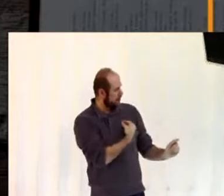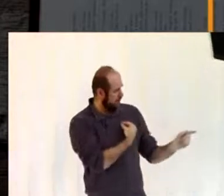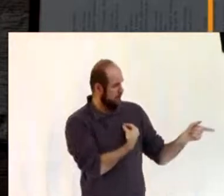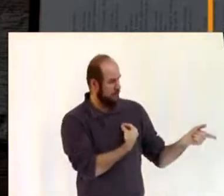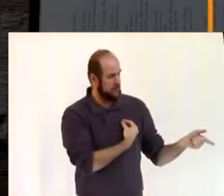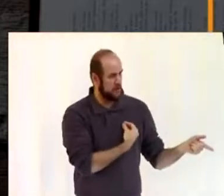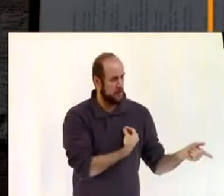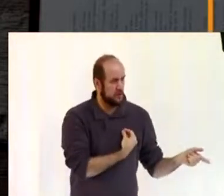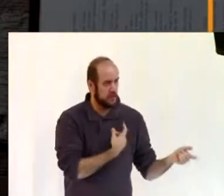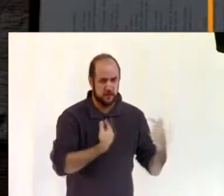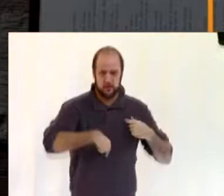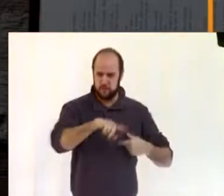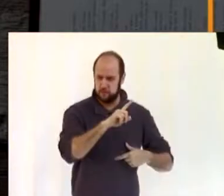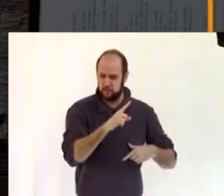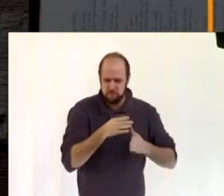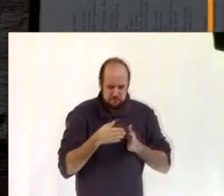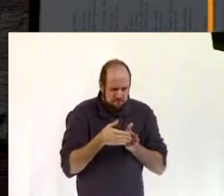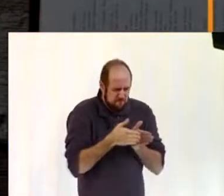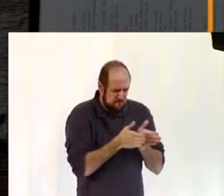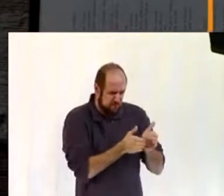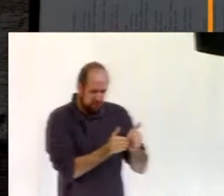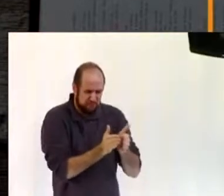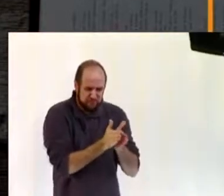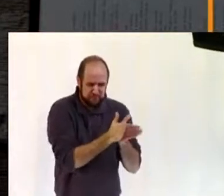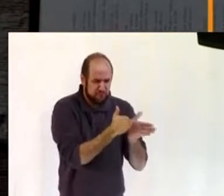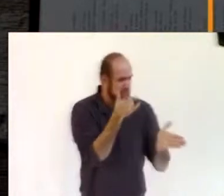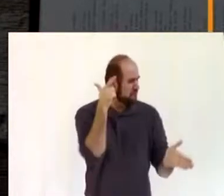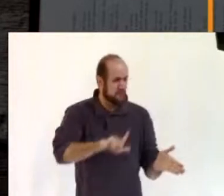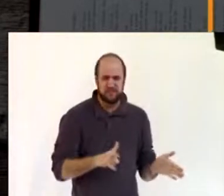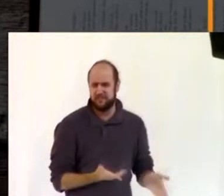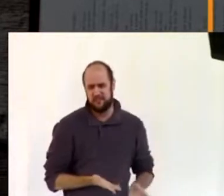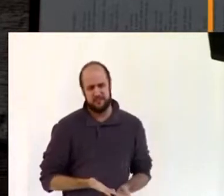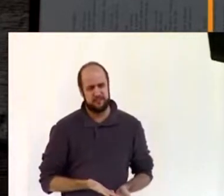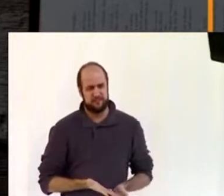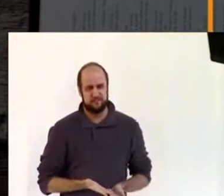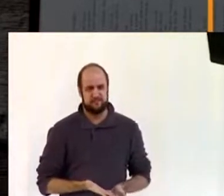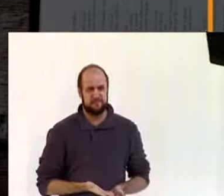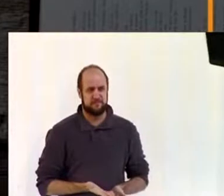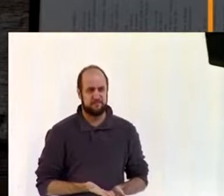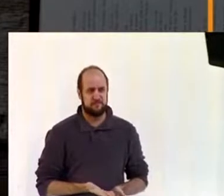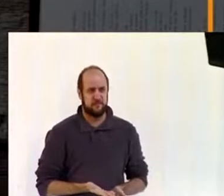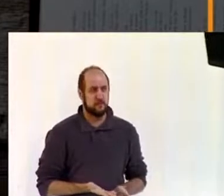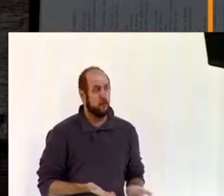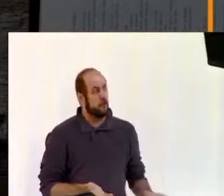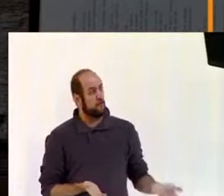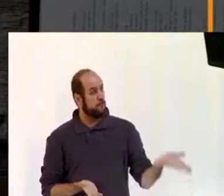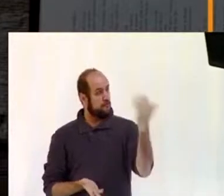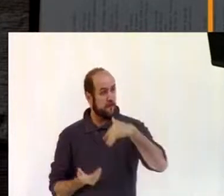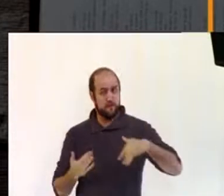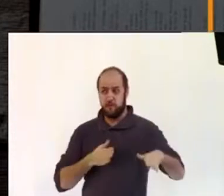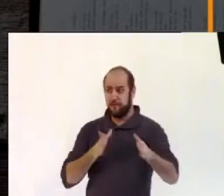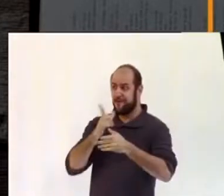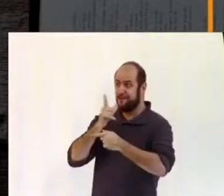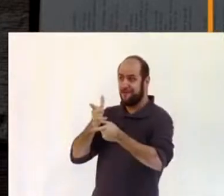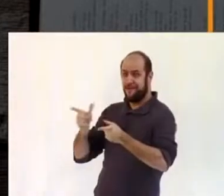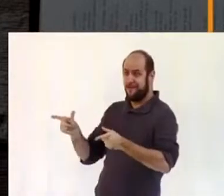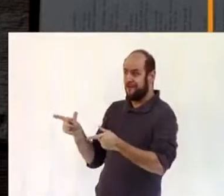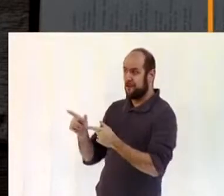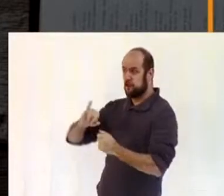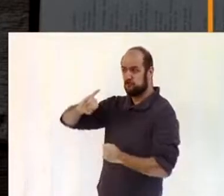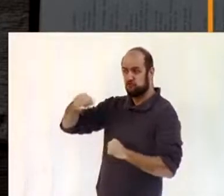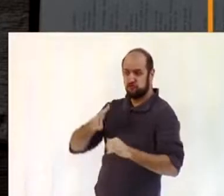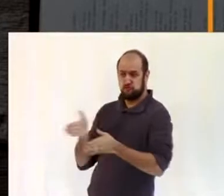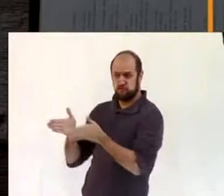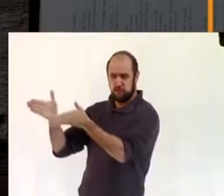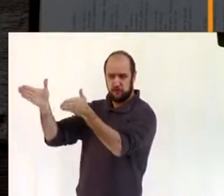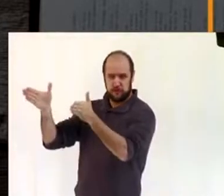habitamos contigo é estreito demais para nós. Vamos, pois, até o Jordão. Tomemos de